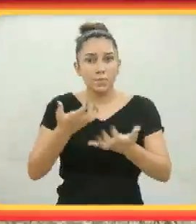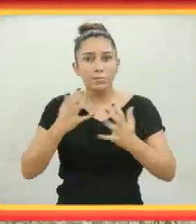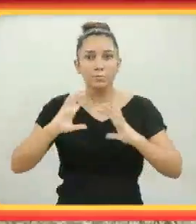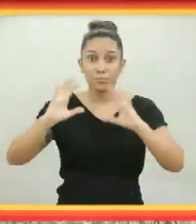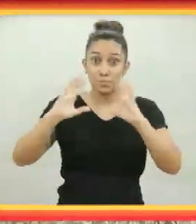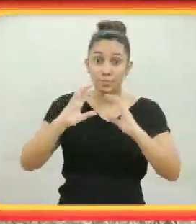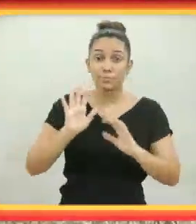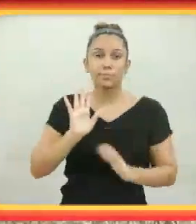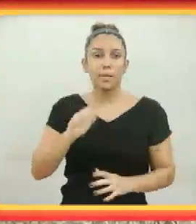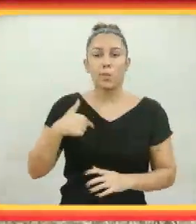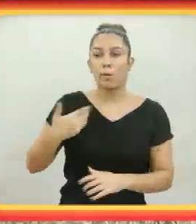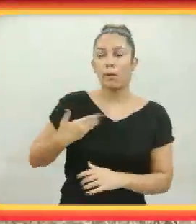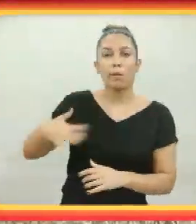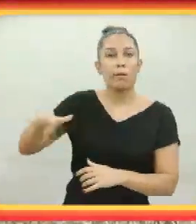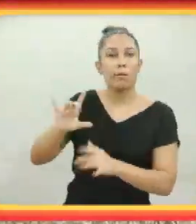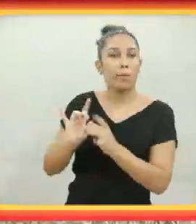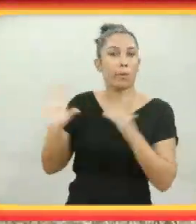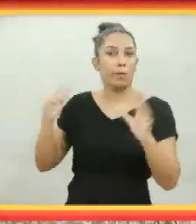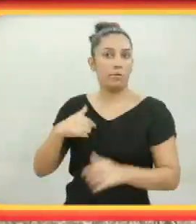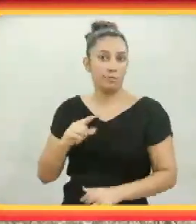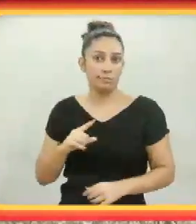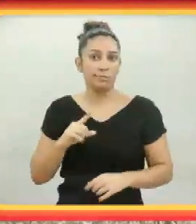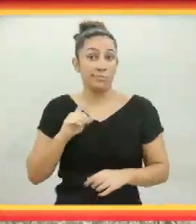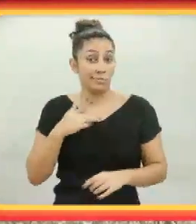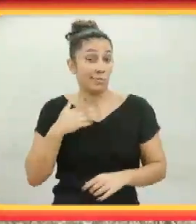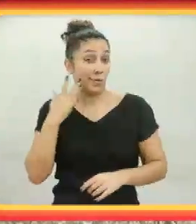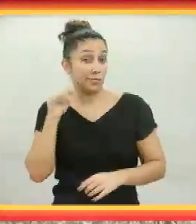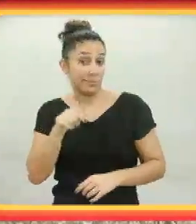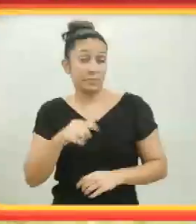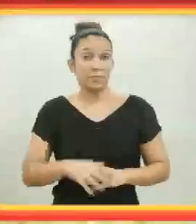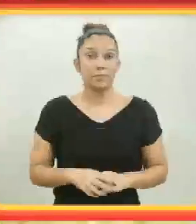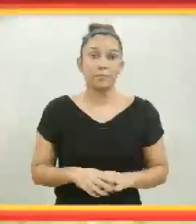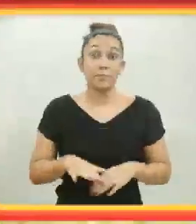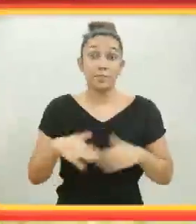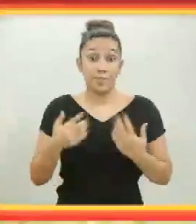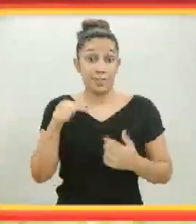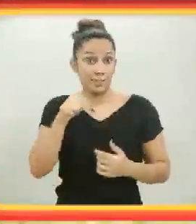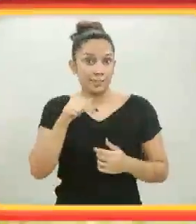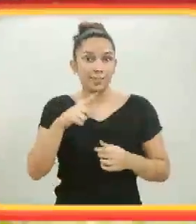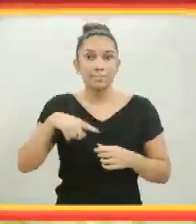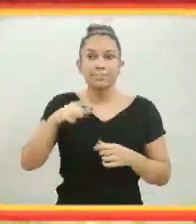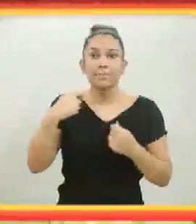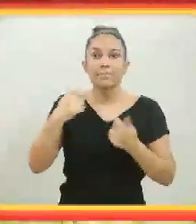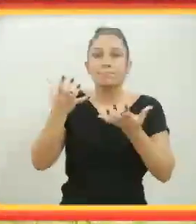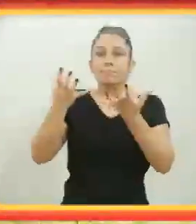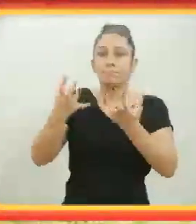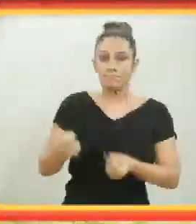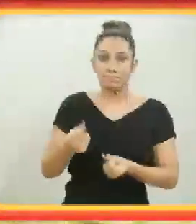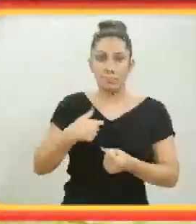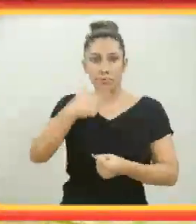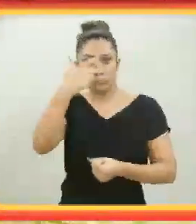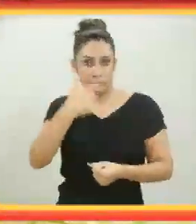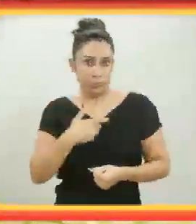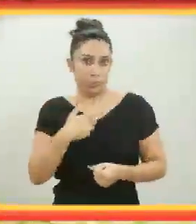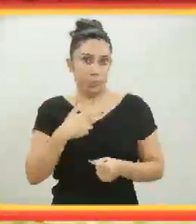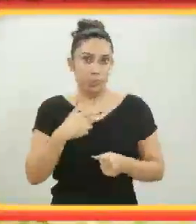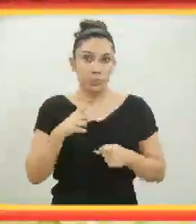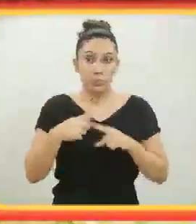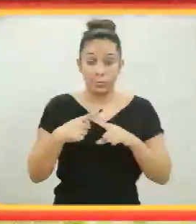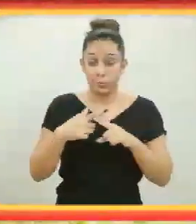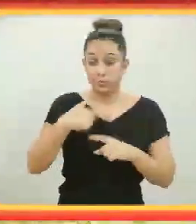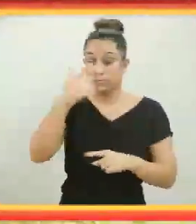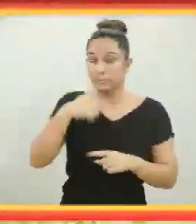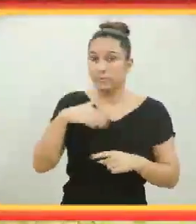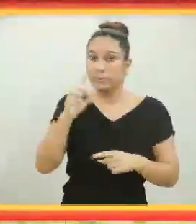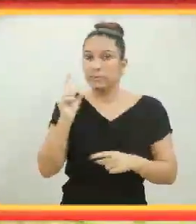toda vez que eu queria jogar, meus colegas não deixavam. Eu acho que isso é bem... eu acho que a questão da aceitação, eu acho que seria um meio